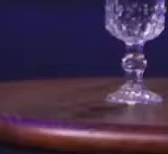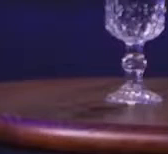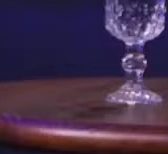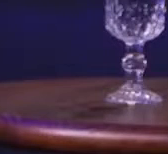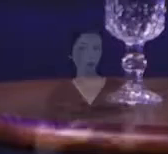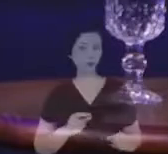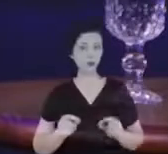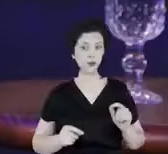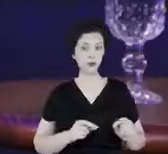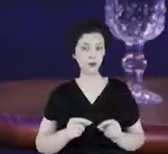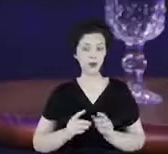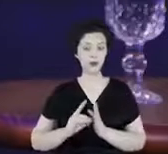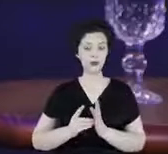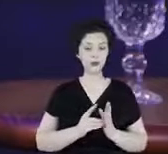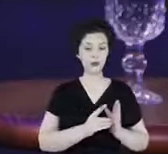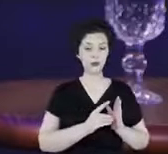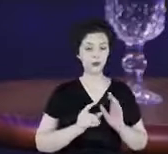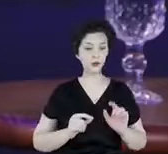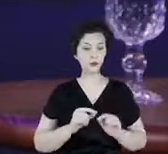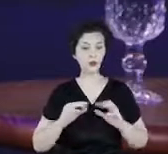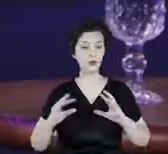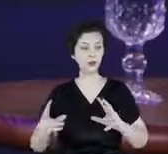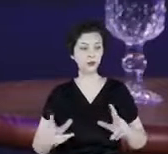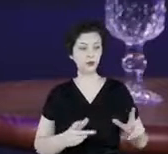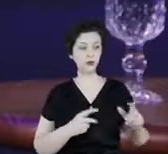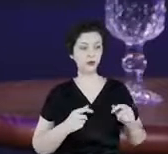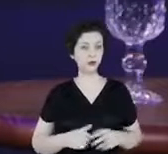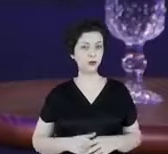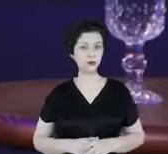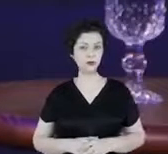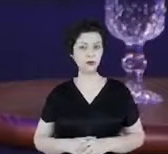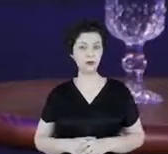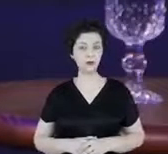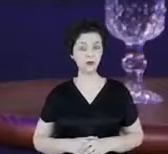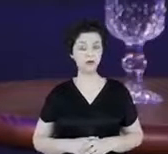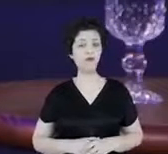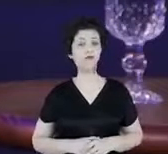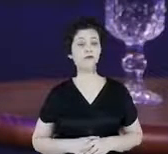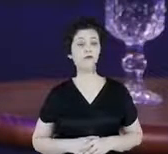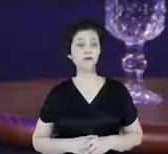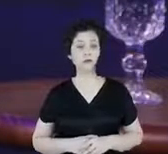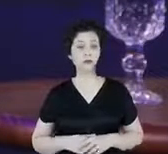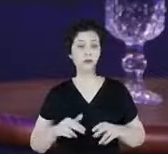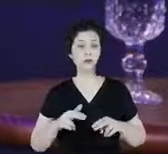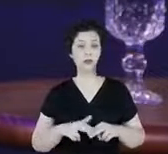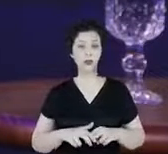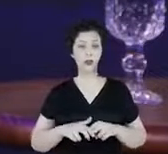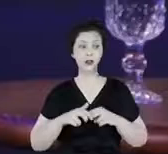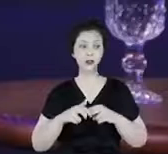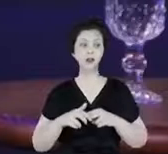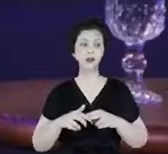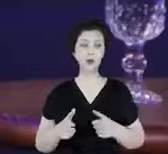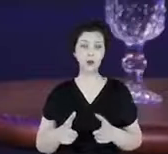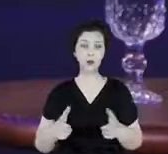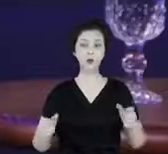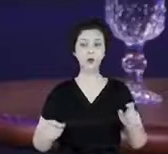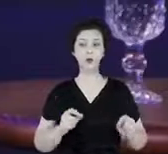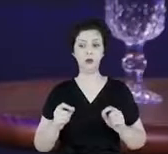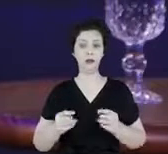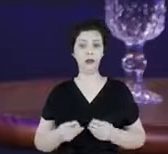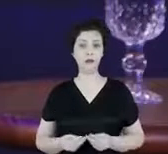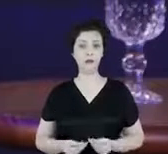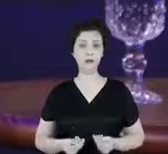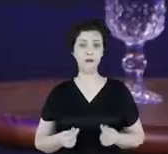a desatualização tá em tudo e é justamente por conta dos enormes ganhos em termos de